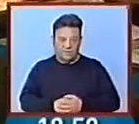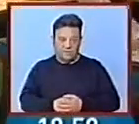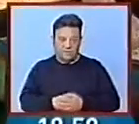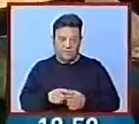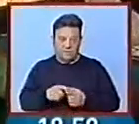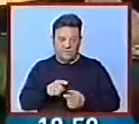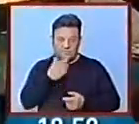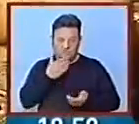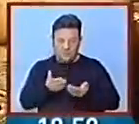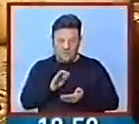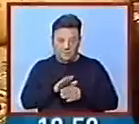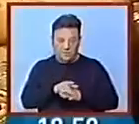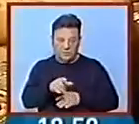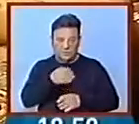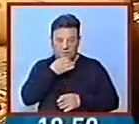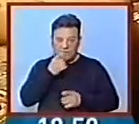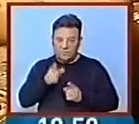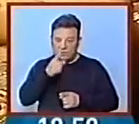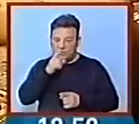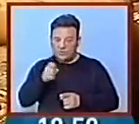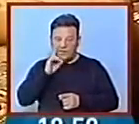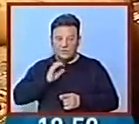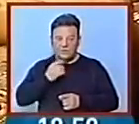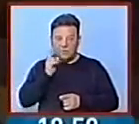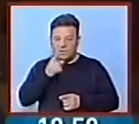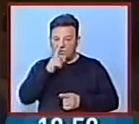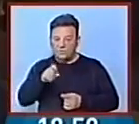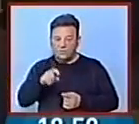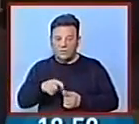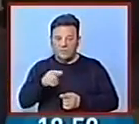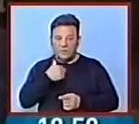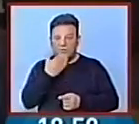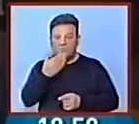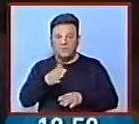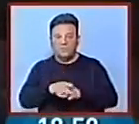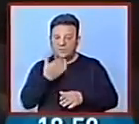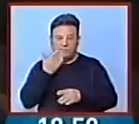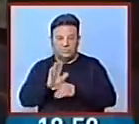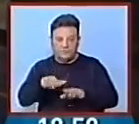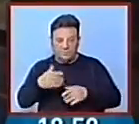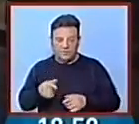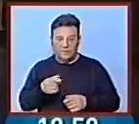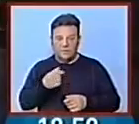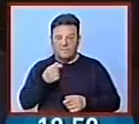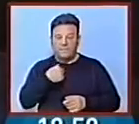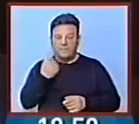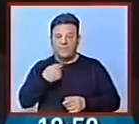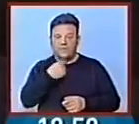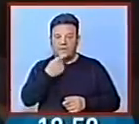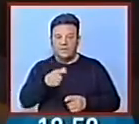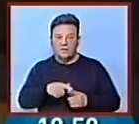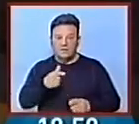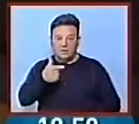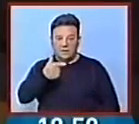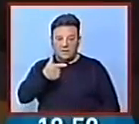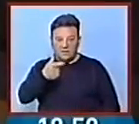Pesam o peixe. Começa a escolher, a senhora começa a escolher, porque eu pedi peixe, por exemplo, e depois digo, tem a